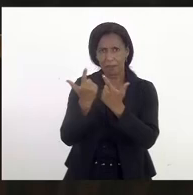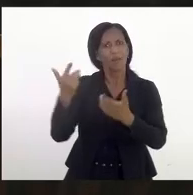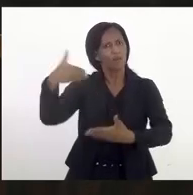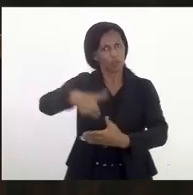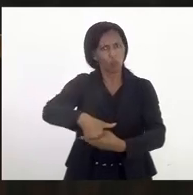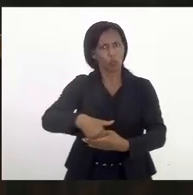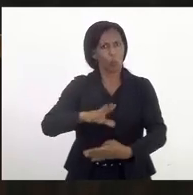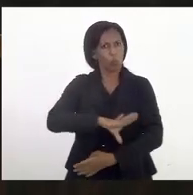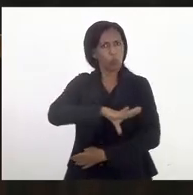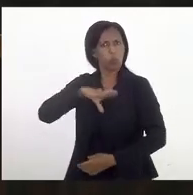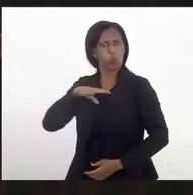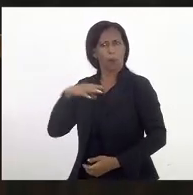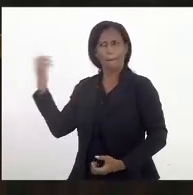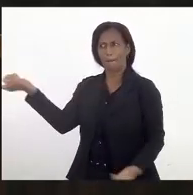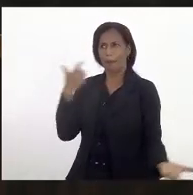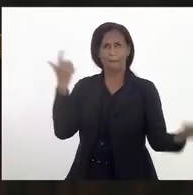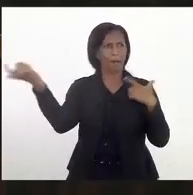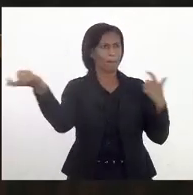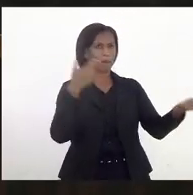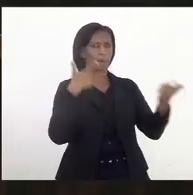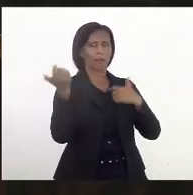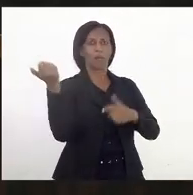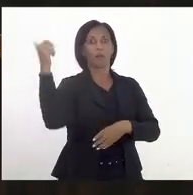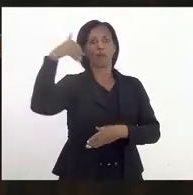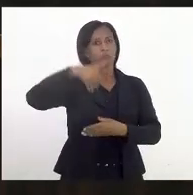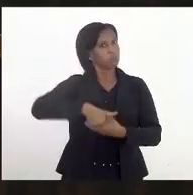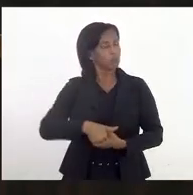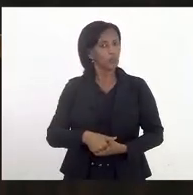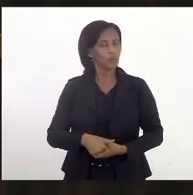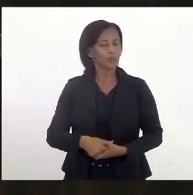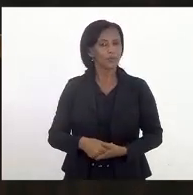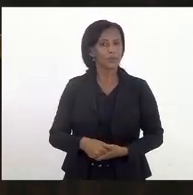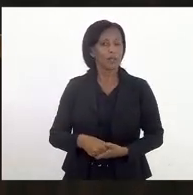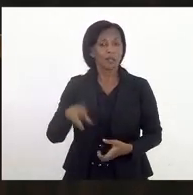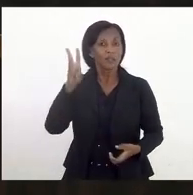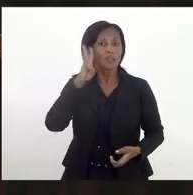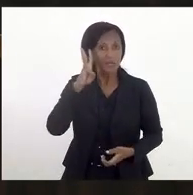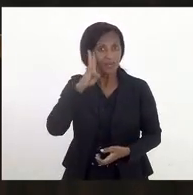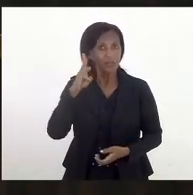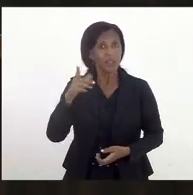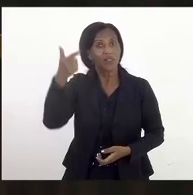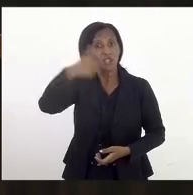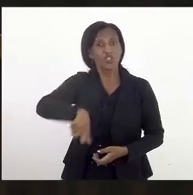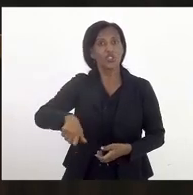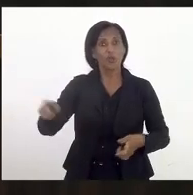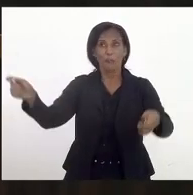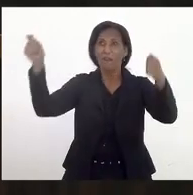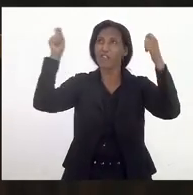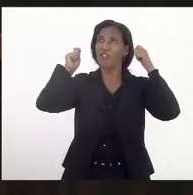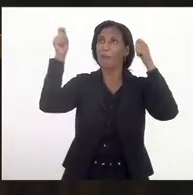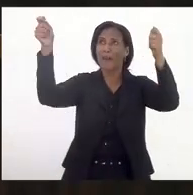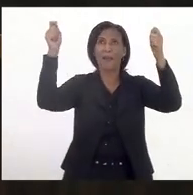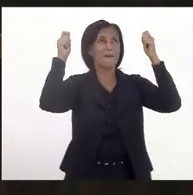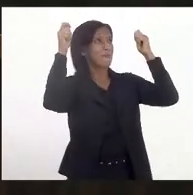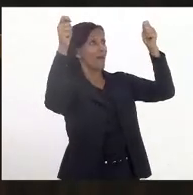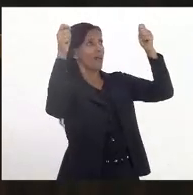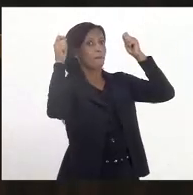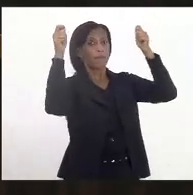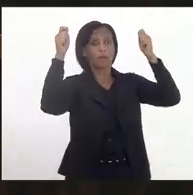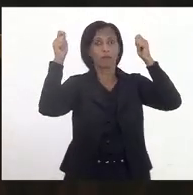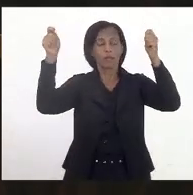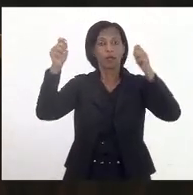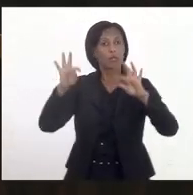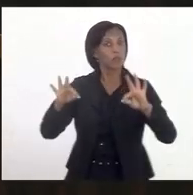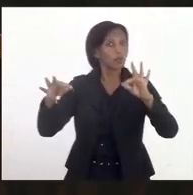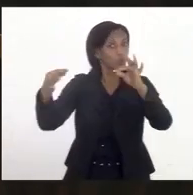voltou a e a terça-feira teve aqui uma manifestação e foi ótimo que a gente já iniciou com uma manifestação que